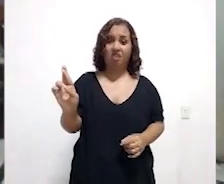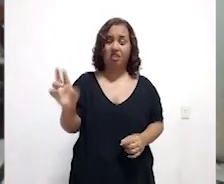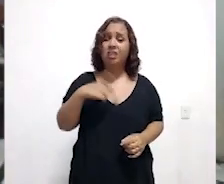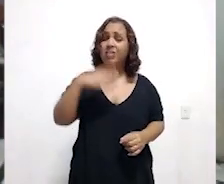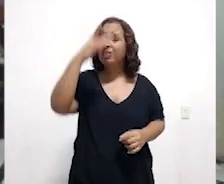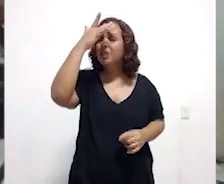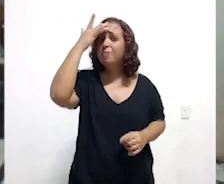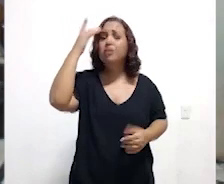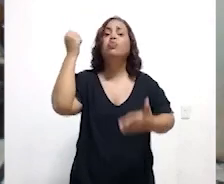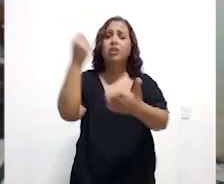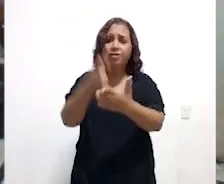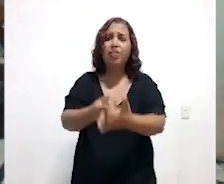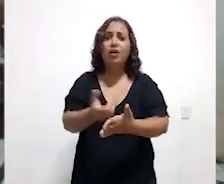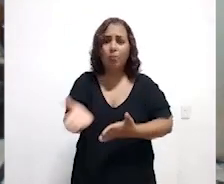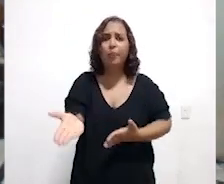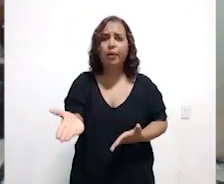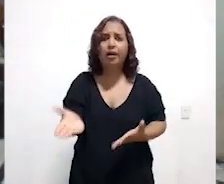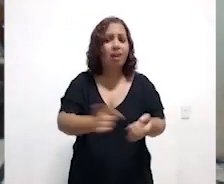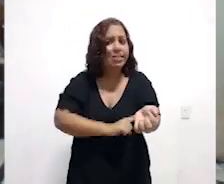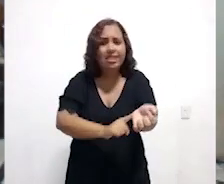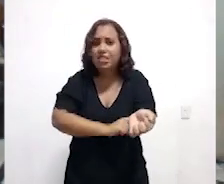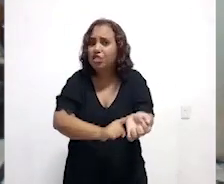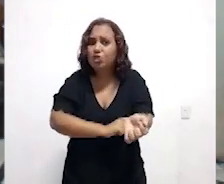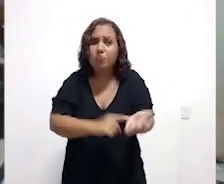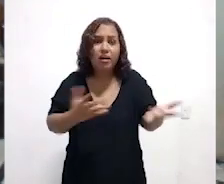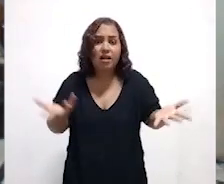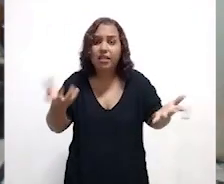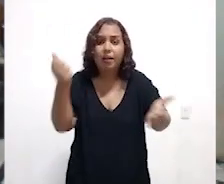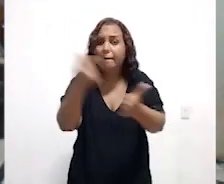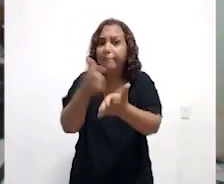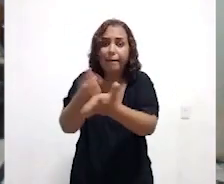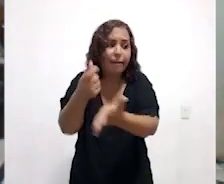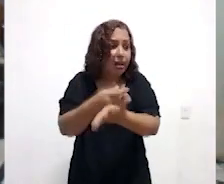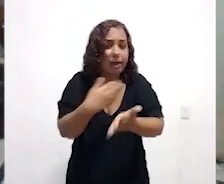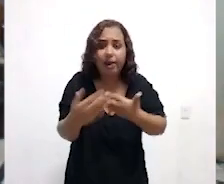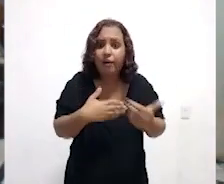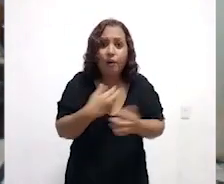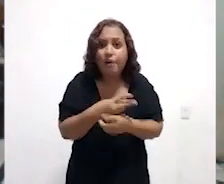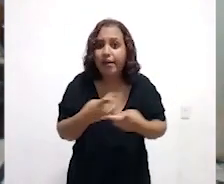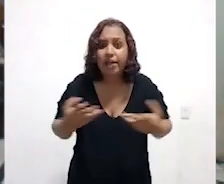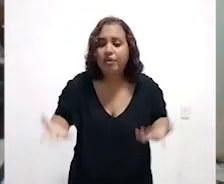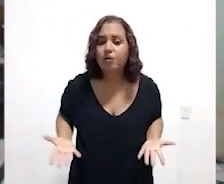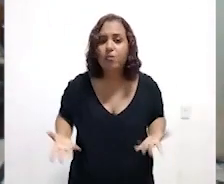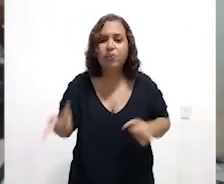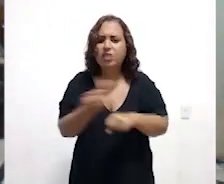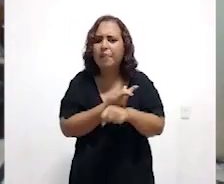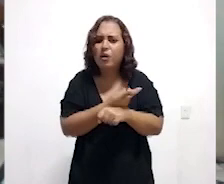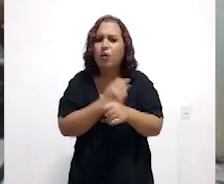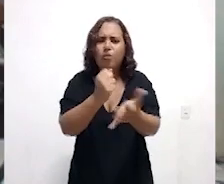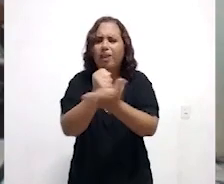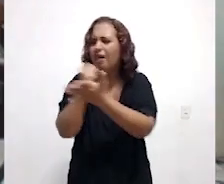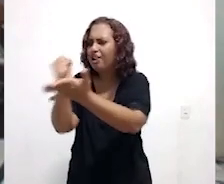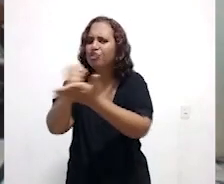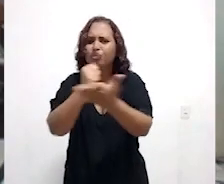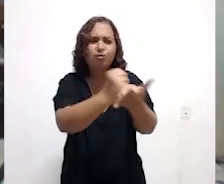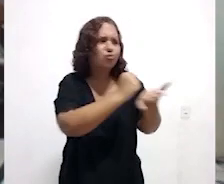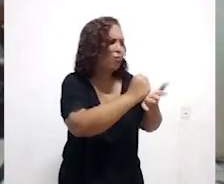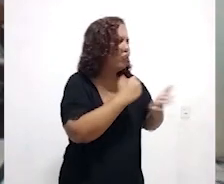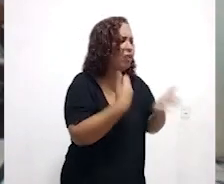desesperadas, dispostas a pagar qualquer preço, a buscar ajuda em qualquer lugar.